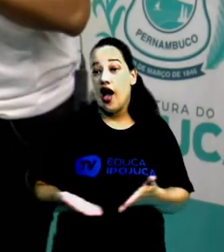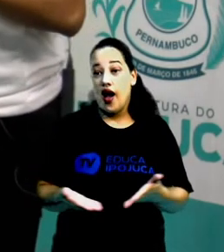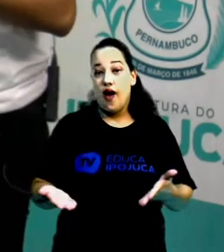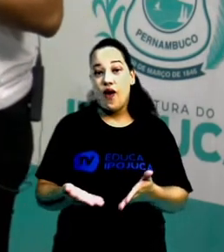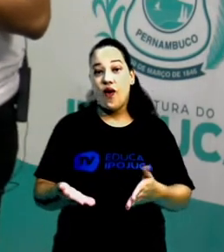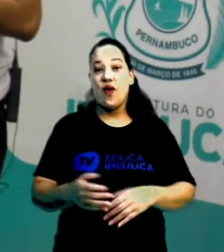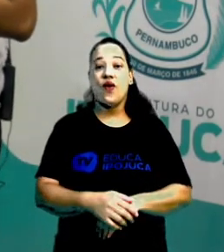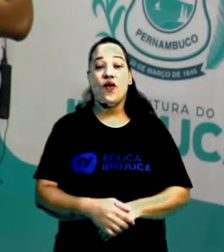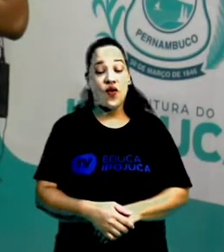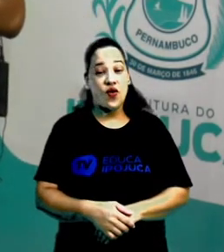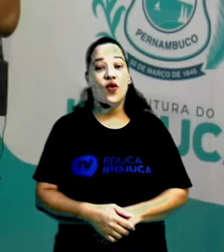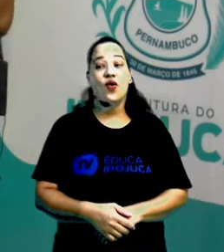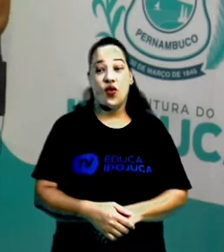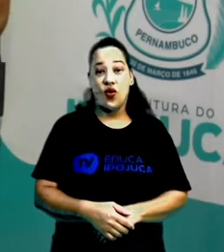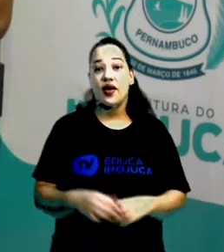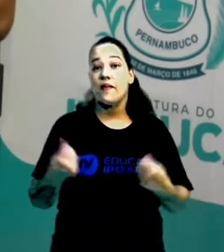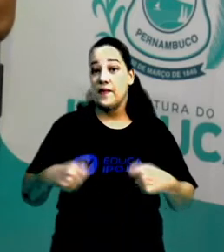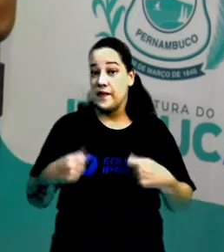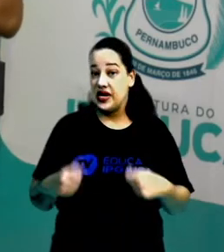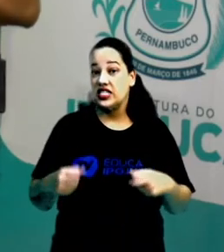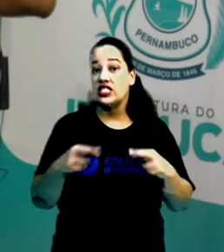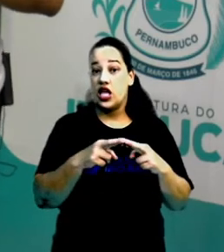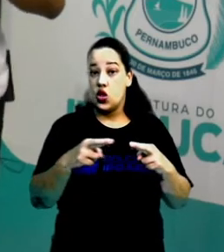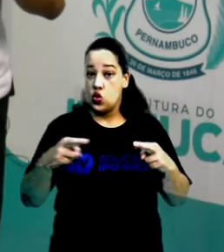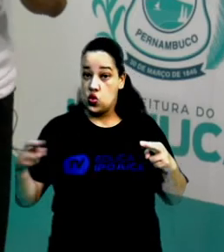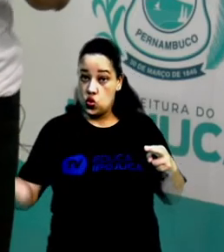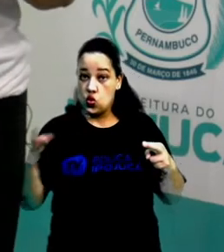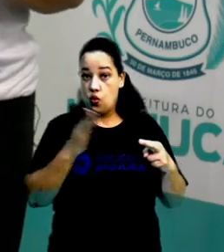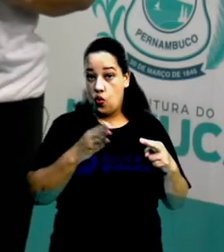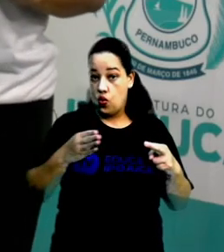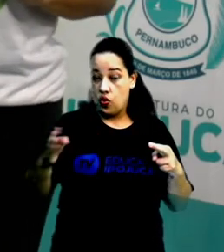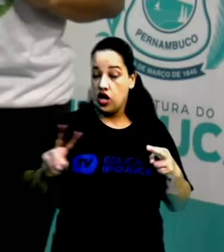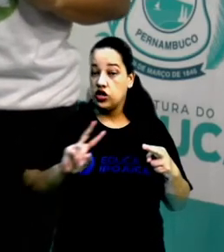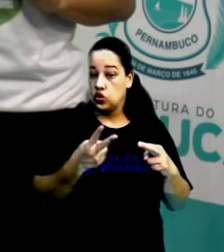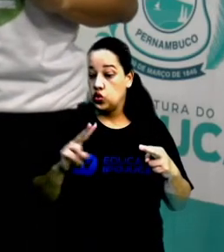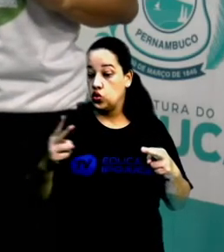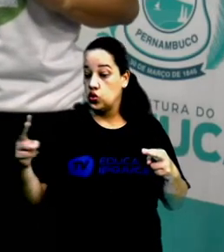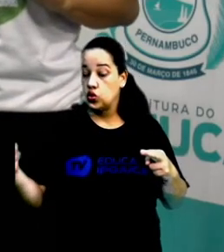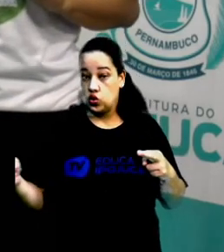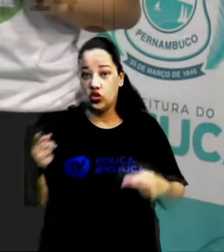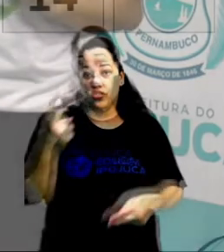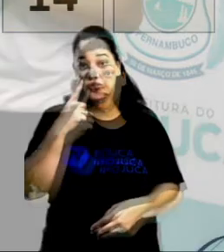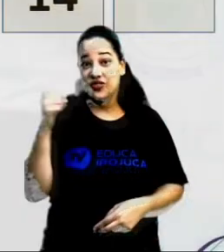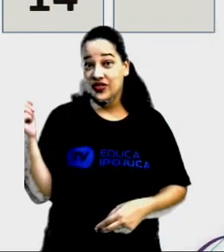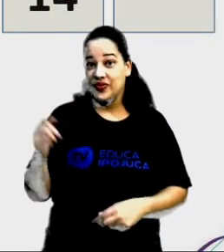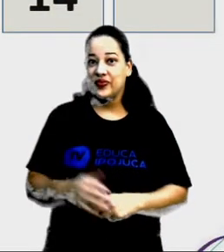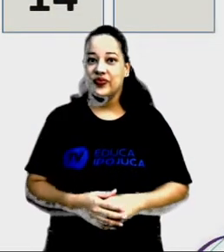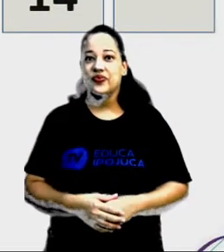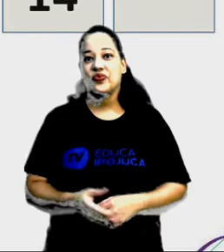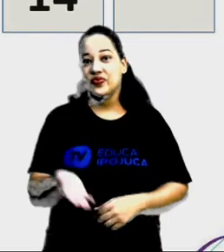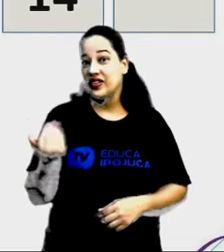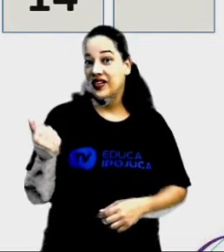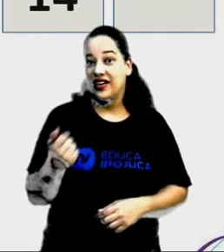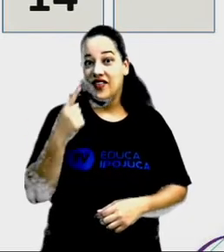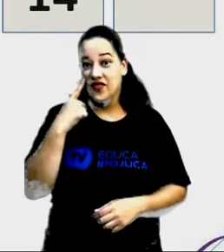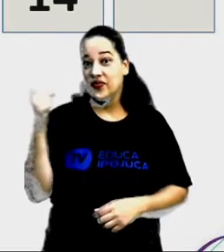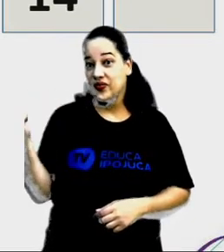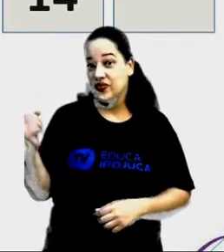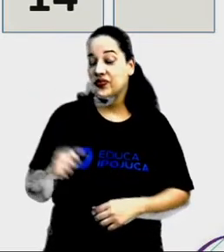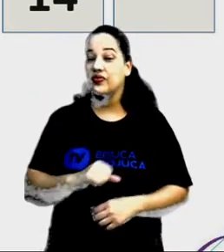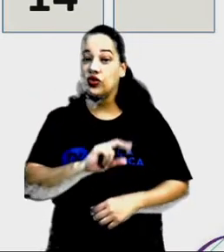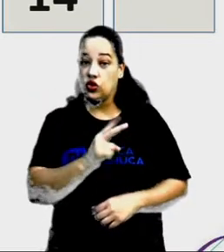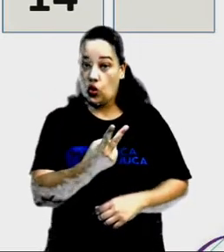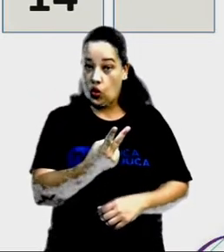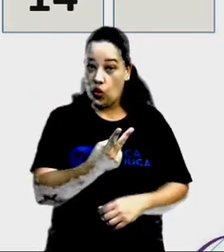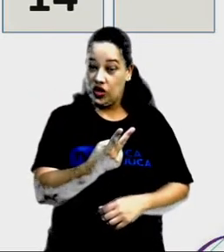Agora, vamos completar a sequência numérica contando de dois em dois. Vamos lá? Começa com o número